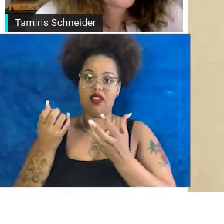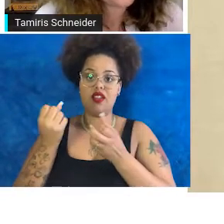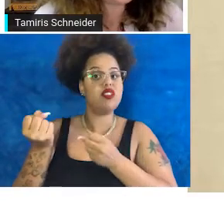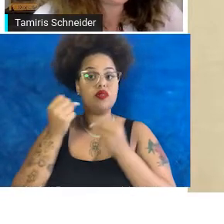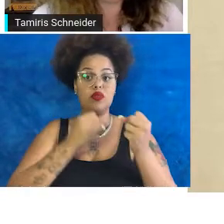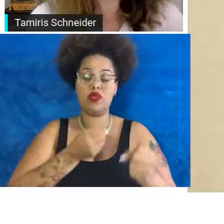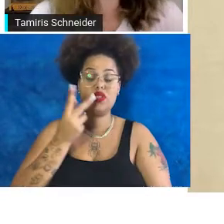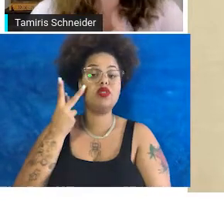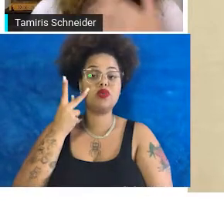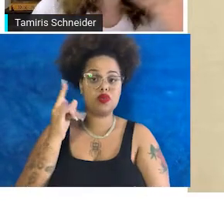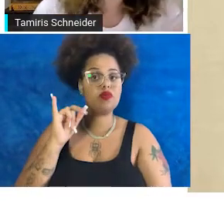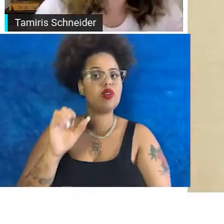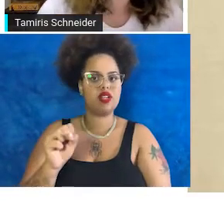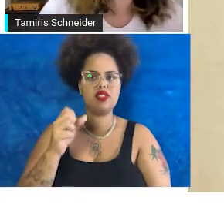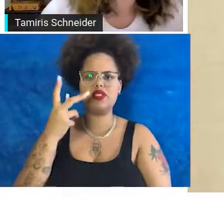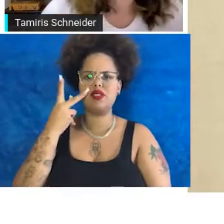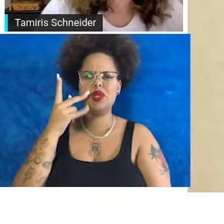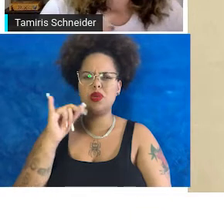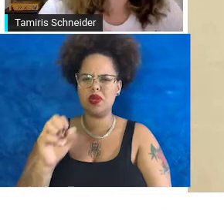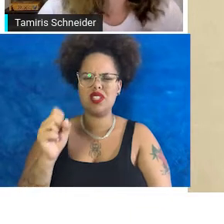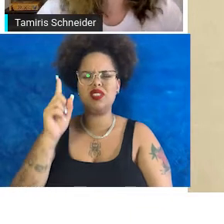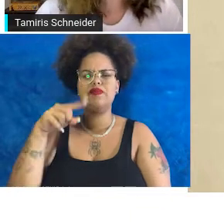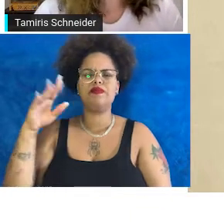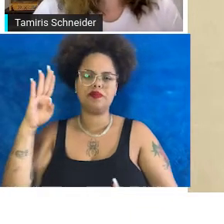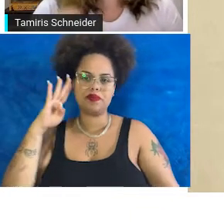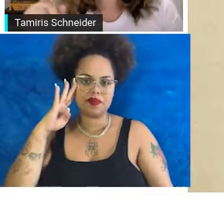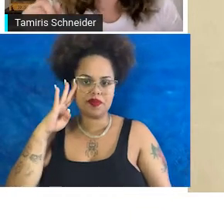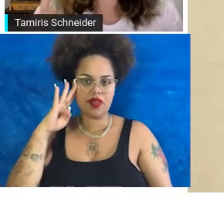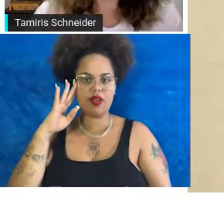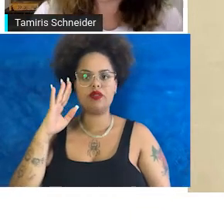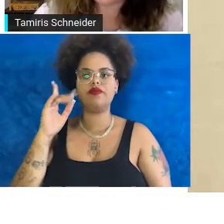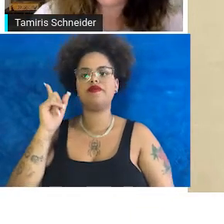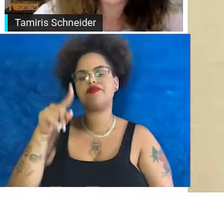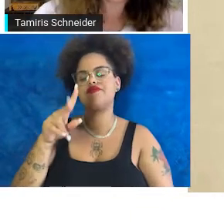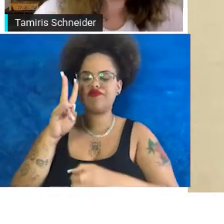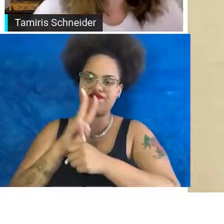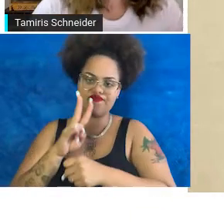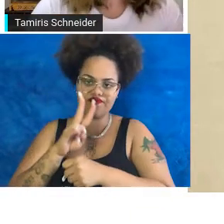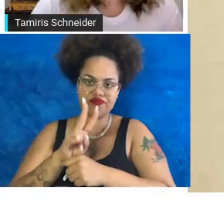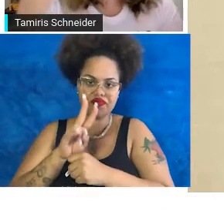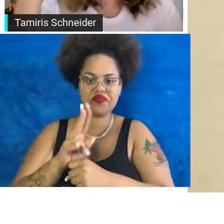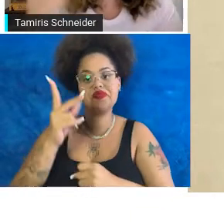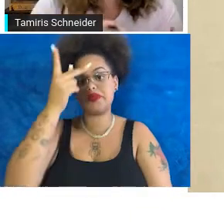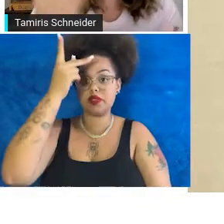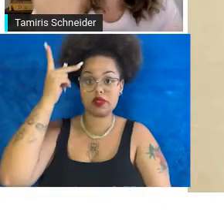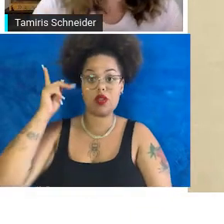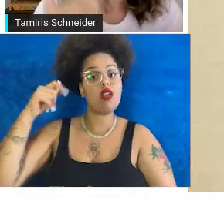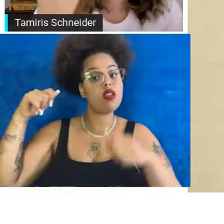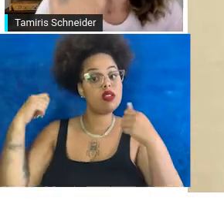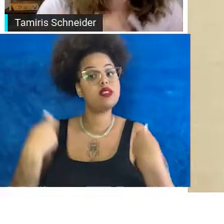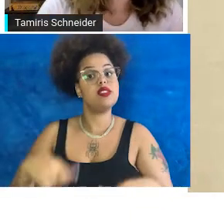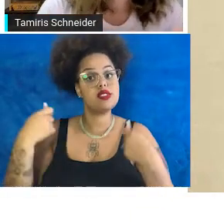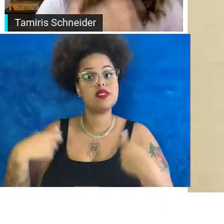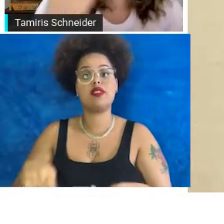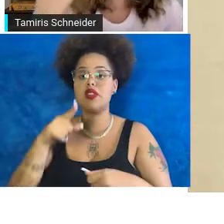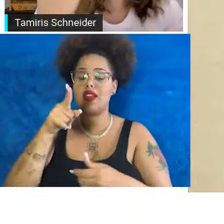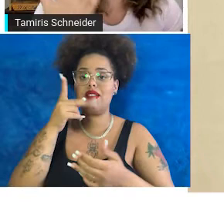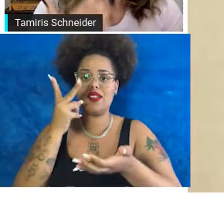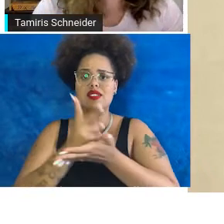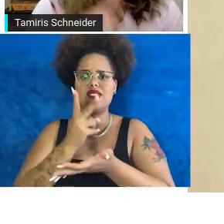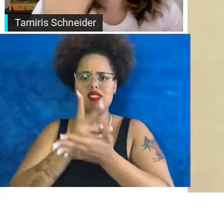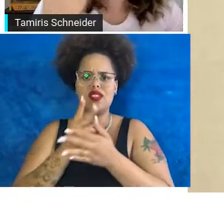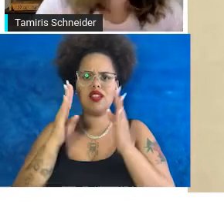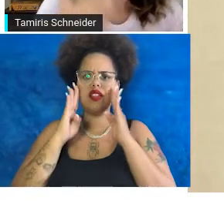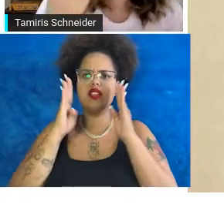dos pais, né? Enquanto os pais são militares, são conservadores, são pessoas que necessitam que ela siga